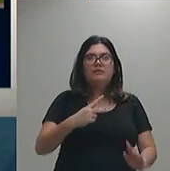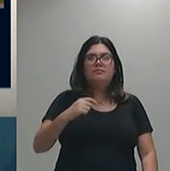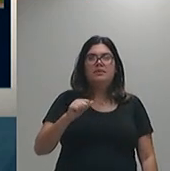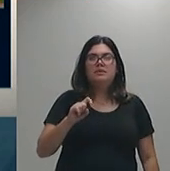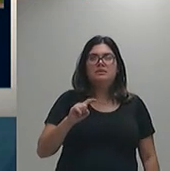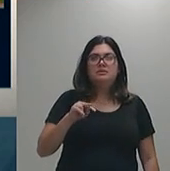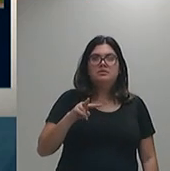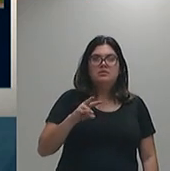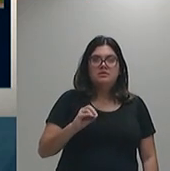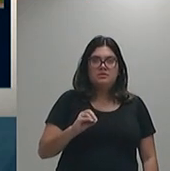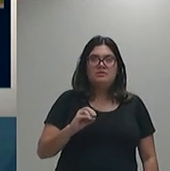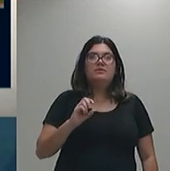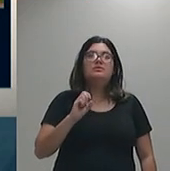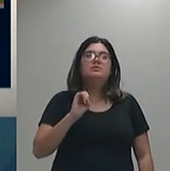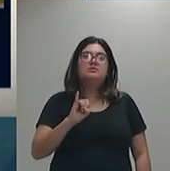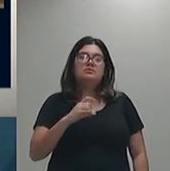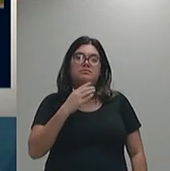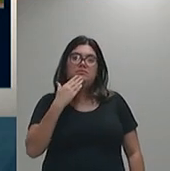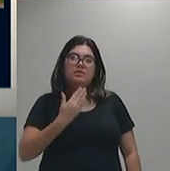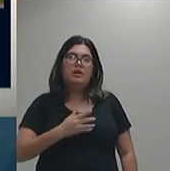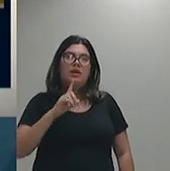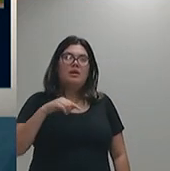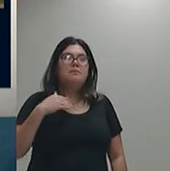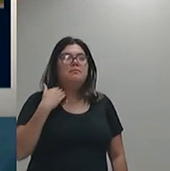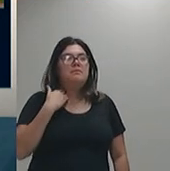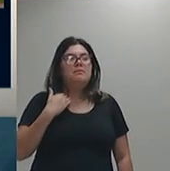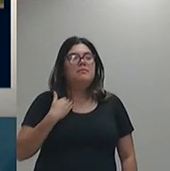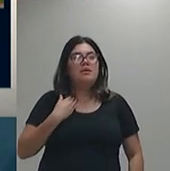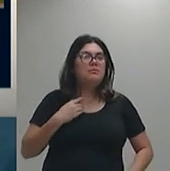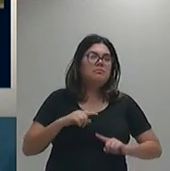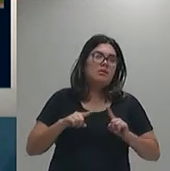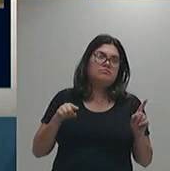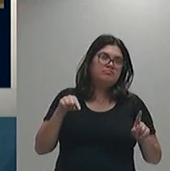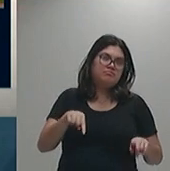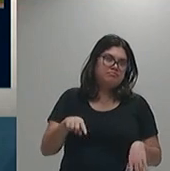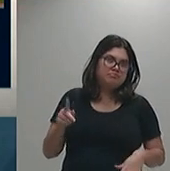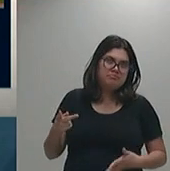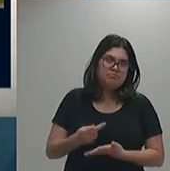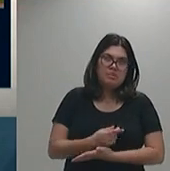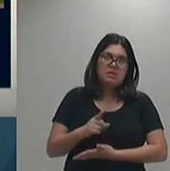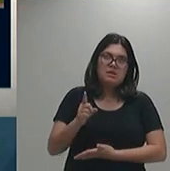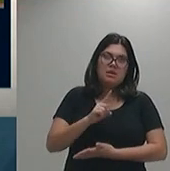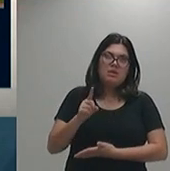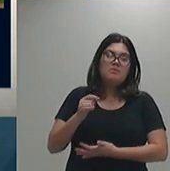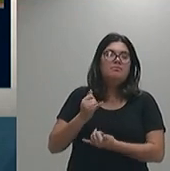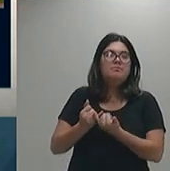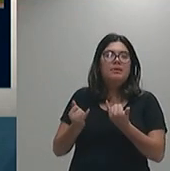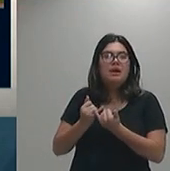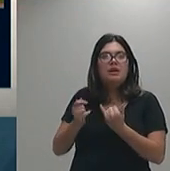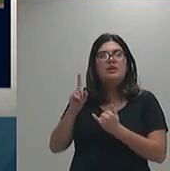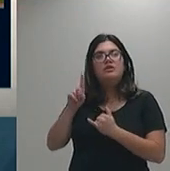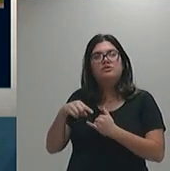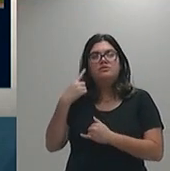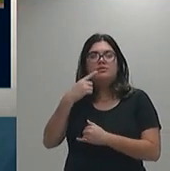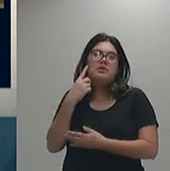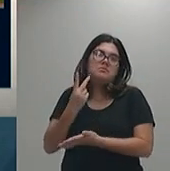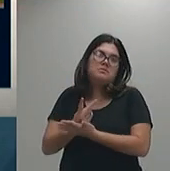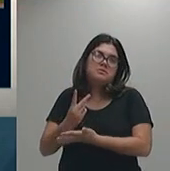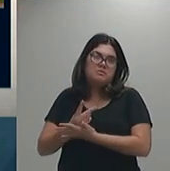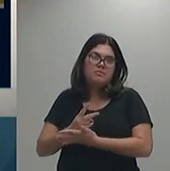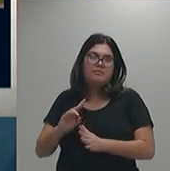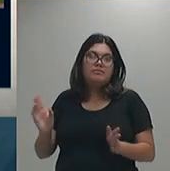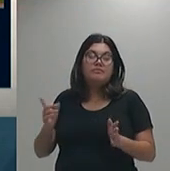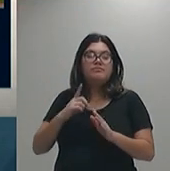exequente fosse o banco mas no caso não parece que o exequente é só o advogado mesmo portanto